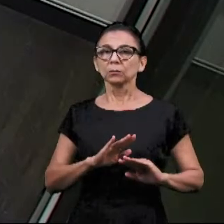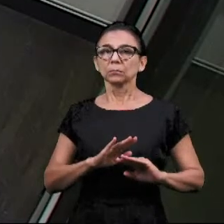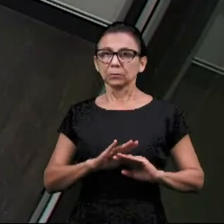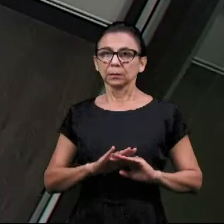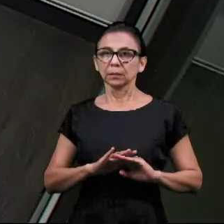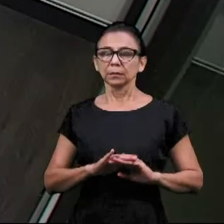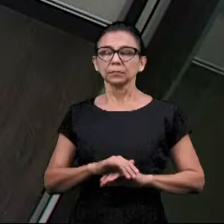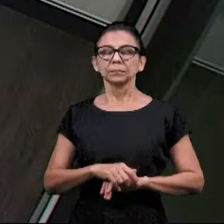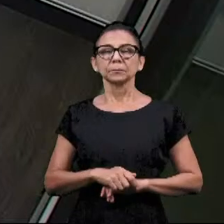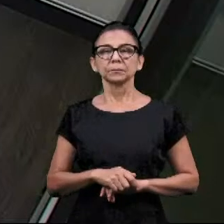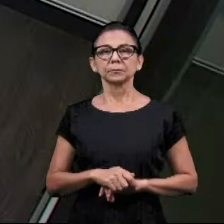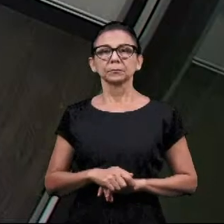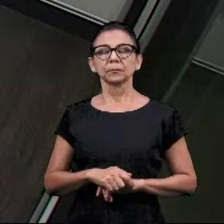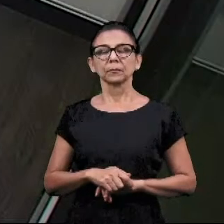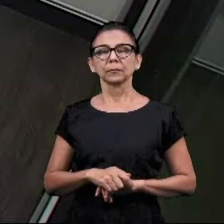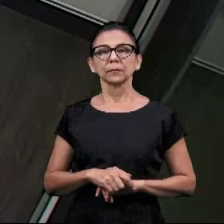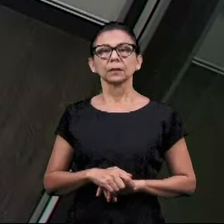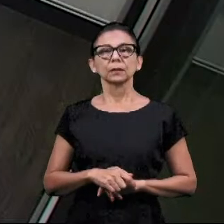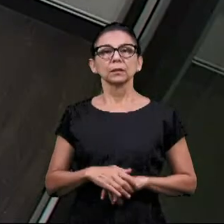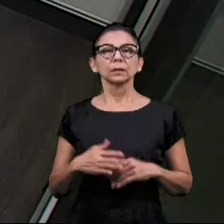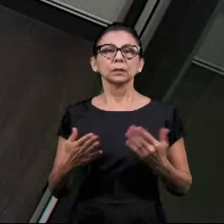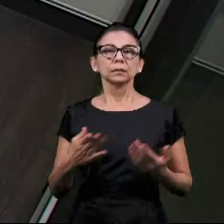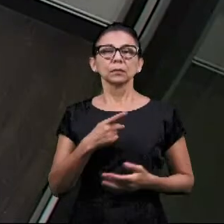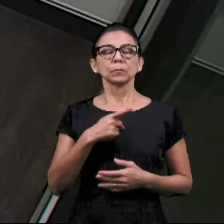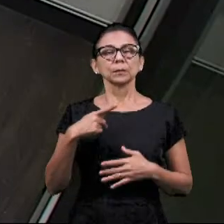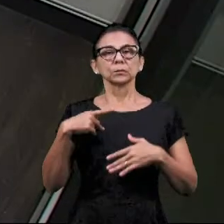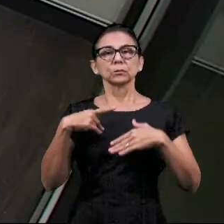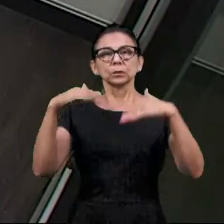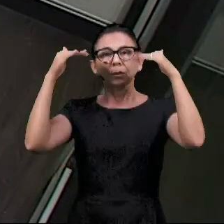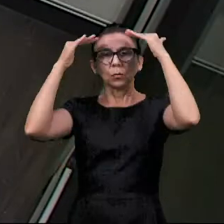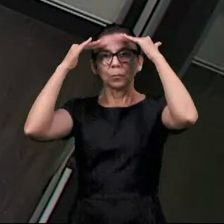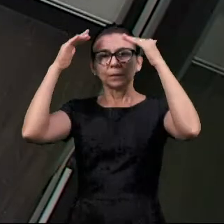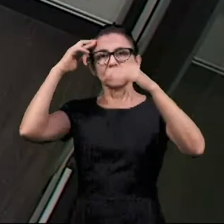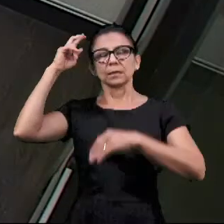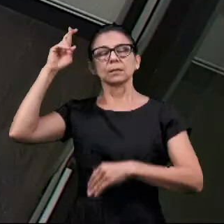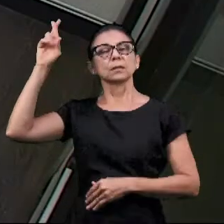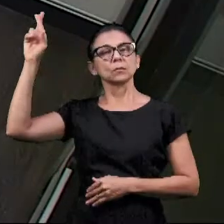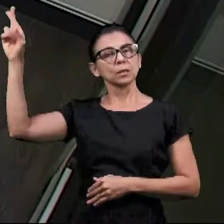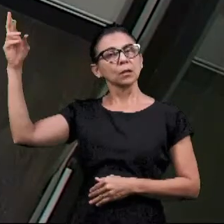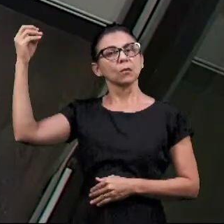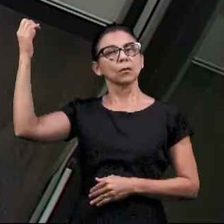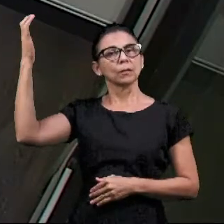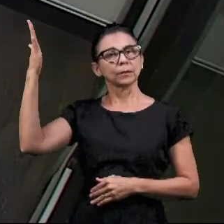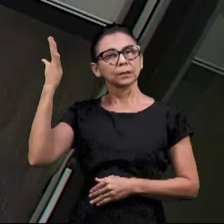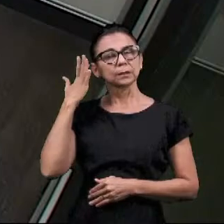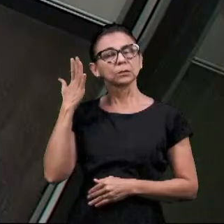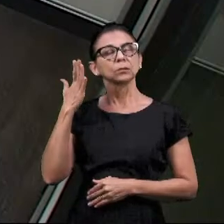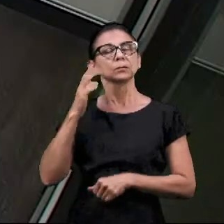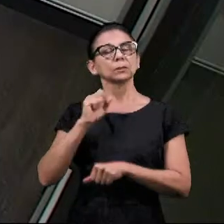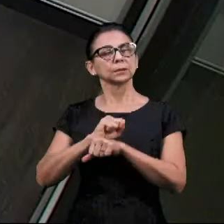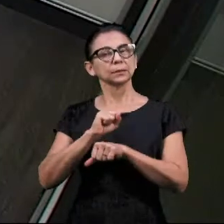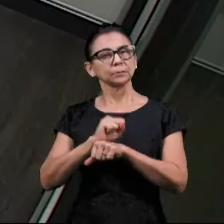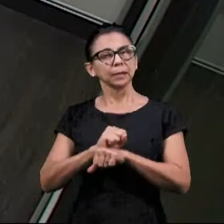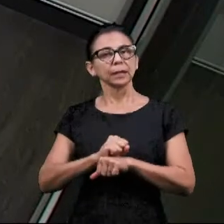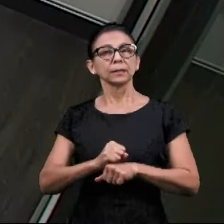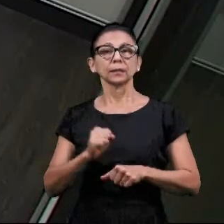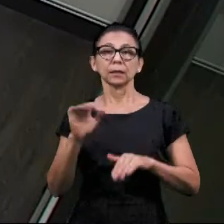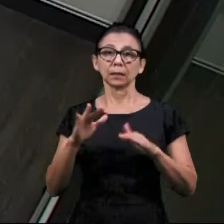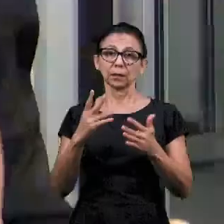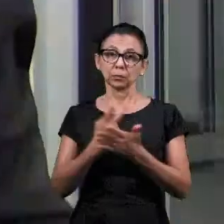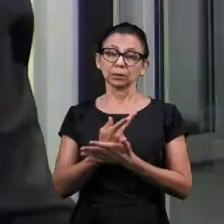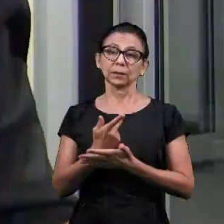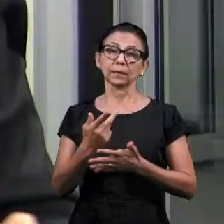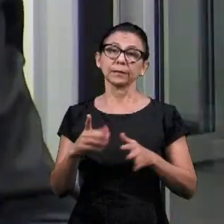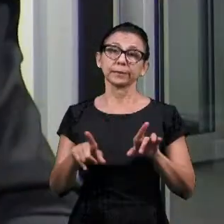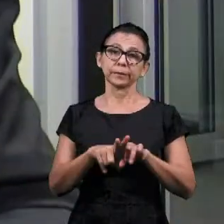isso ele obedece, por isso ele passa para o pastor, para que o pastor conduza determinadas situações mais críticas, mais difíceis, que acontecem porque somos